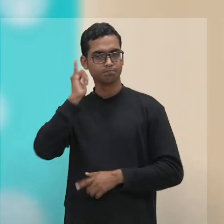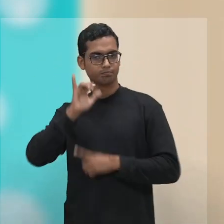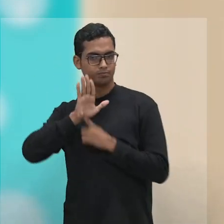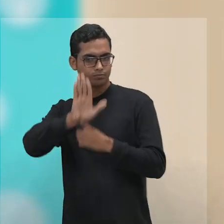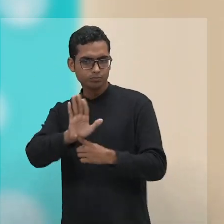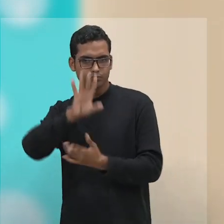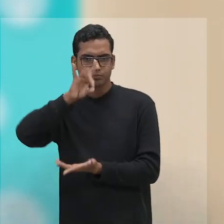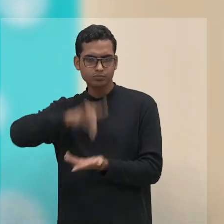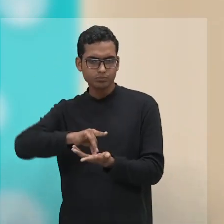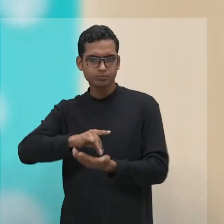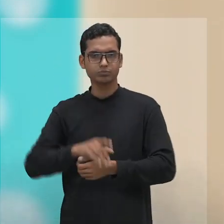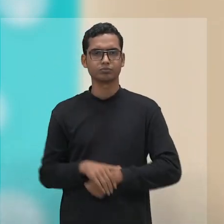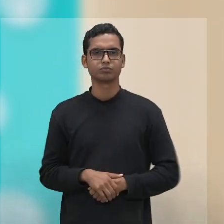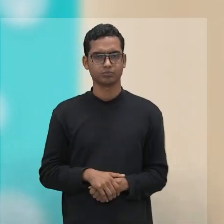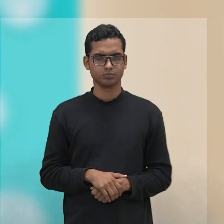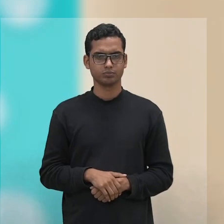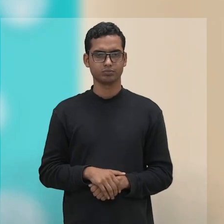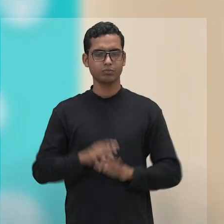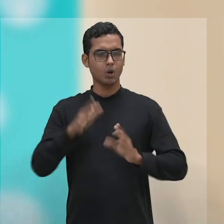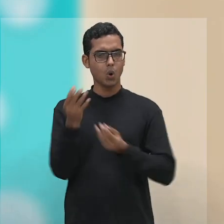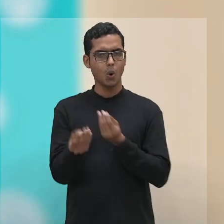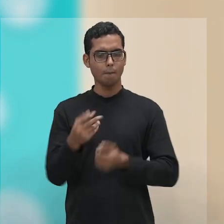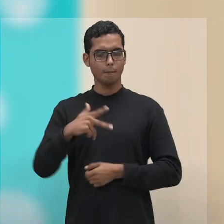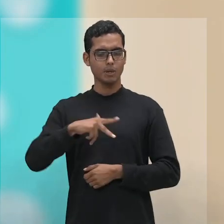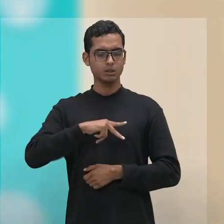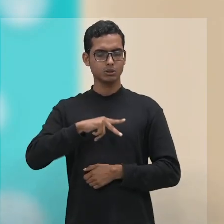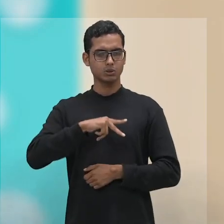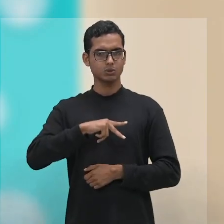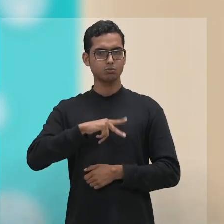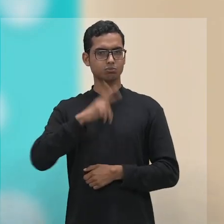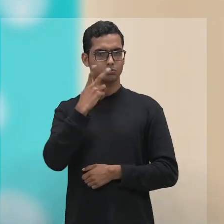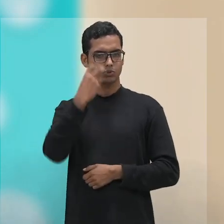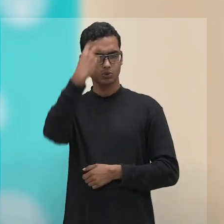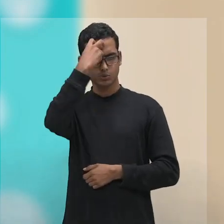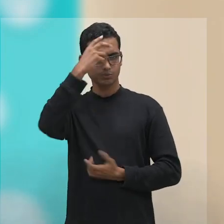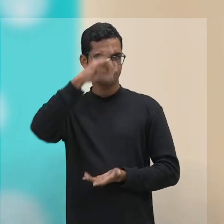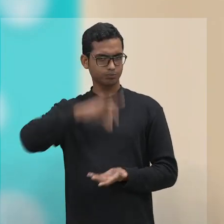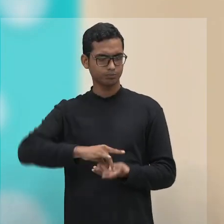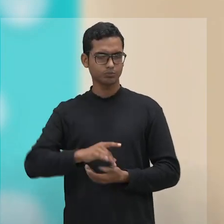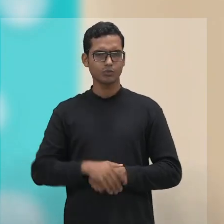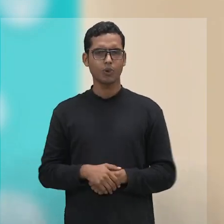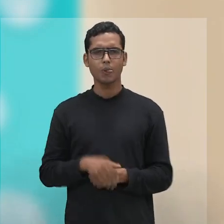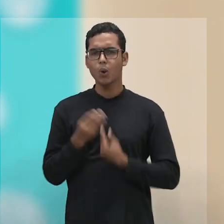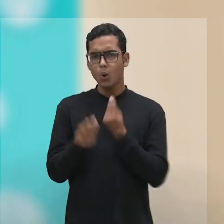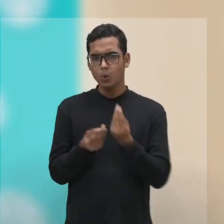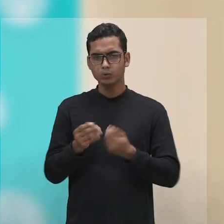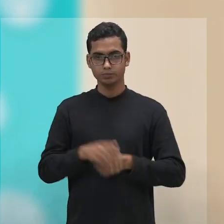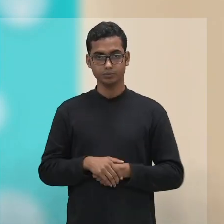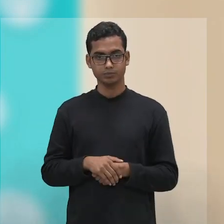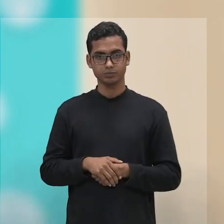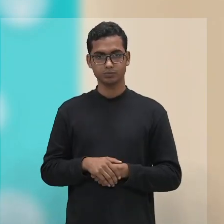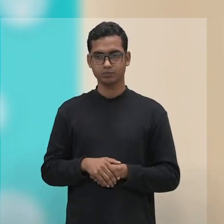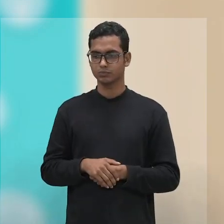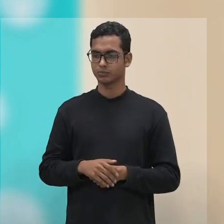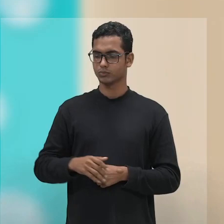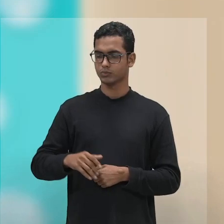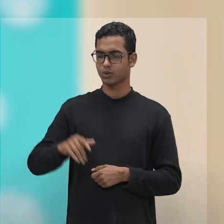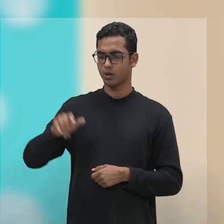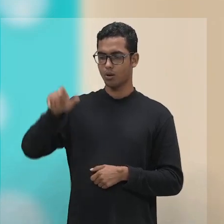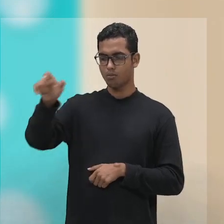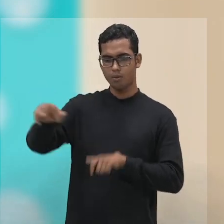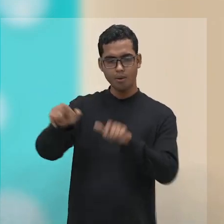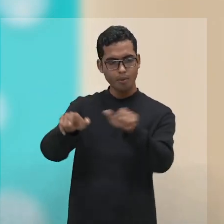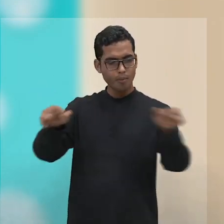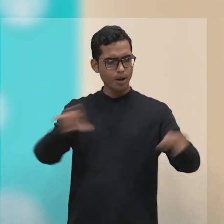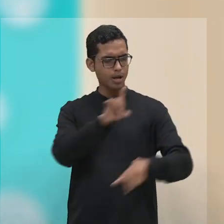apresentar, mas de um modo particular e cultural, respeitando a cultura de cada um. Então, a partir